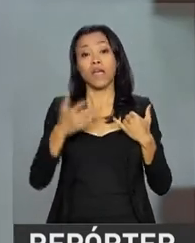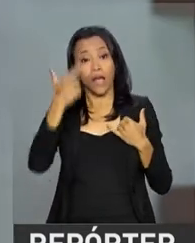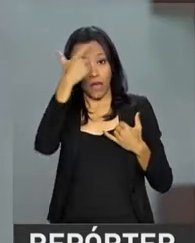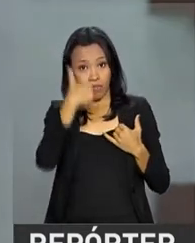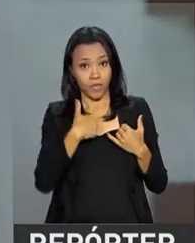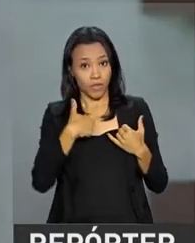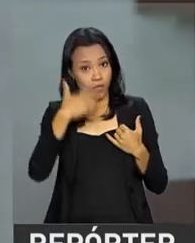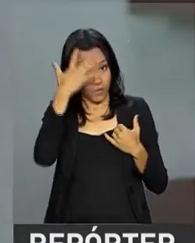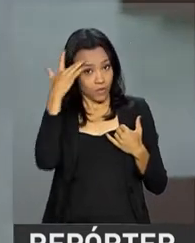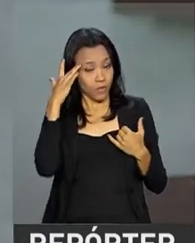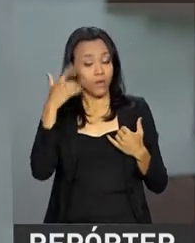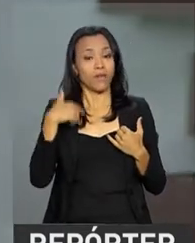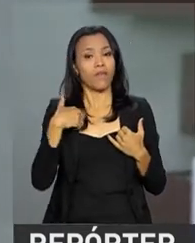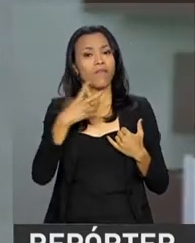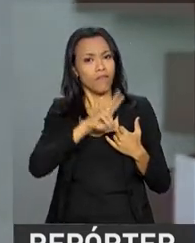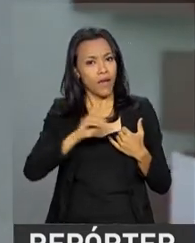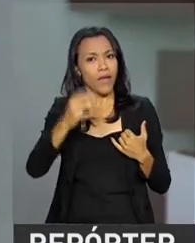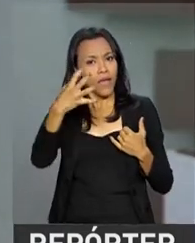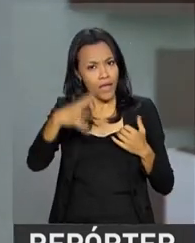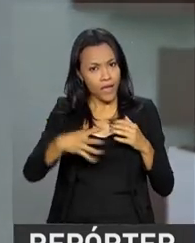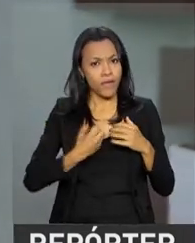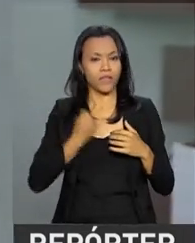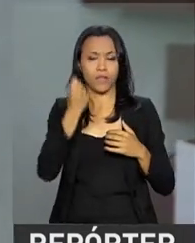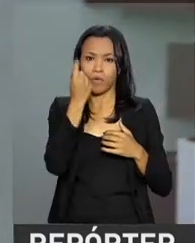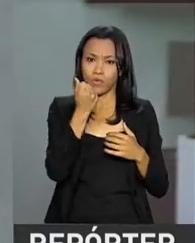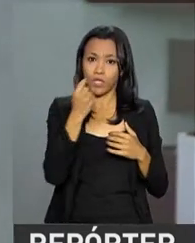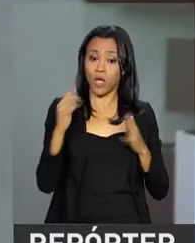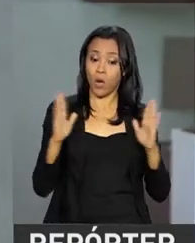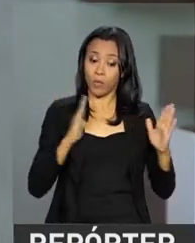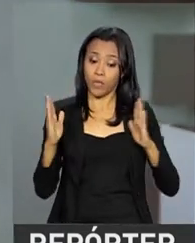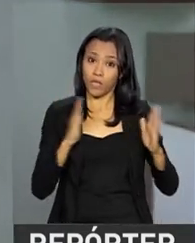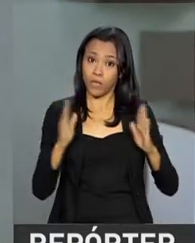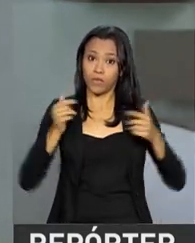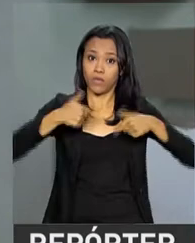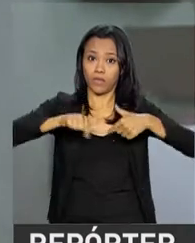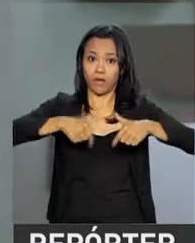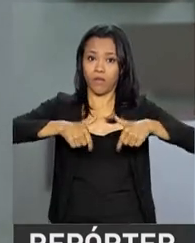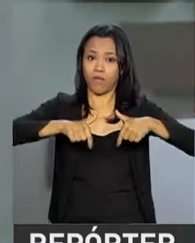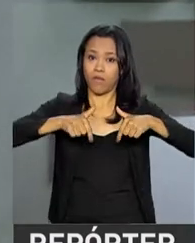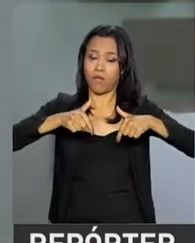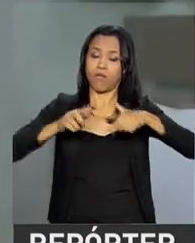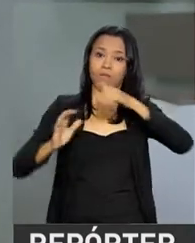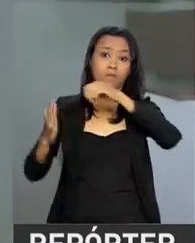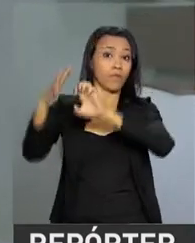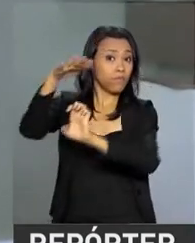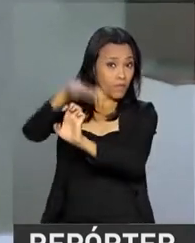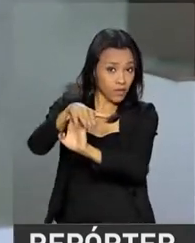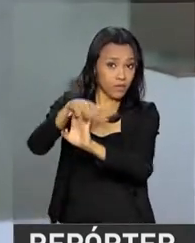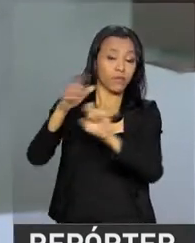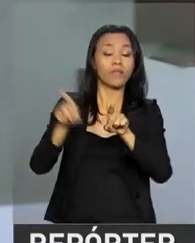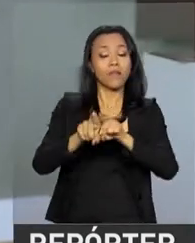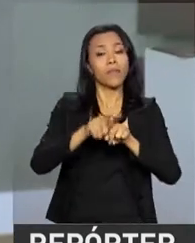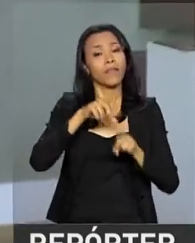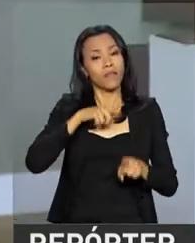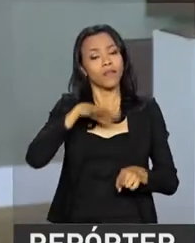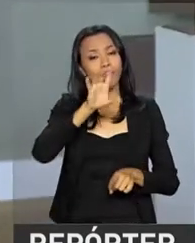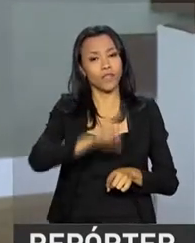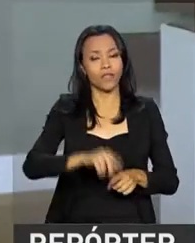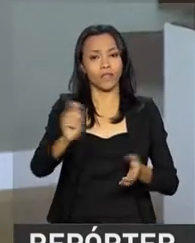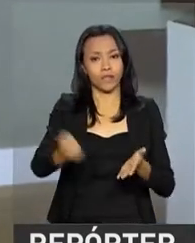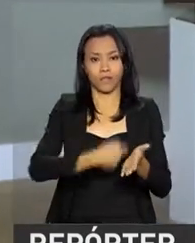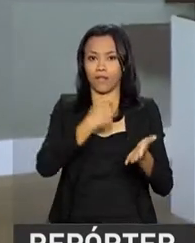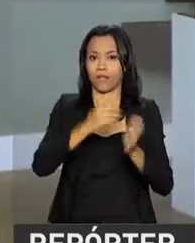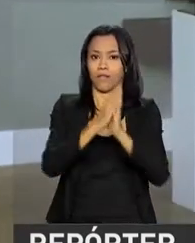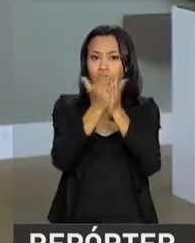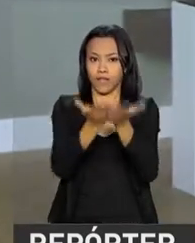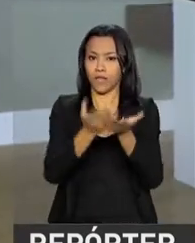empregado intermitente vai receber proporcional ao período em que prestou serviços à empresa. Ele também terá direito à carteira assinada e